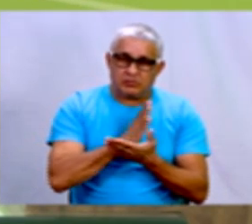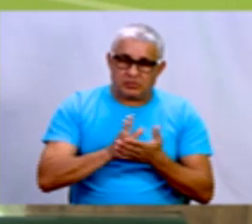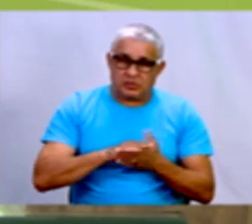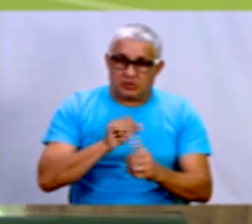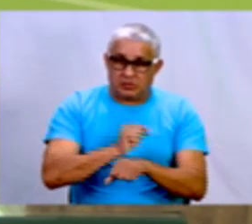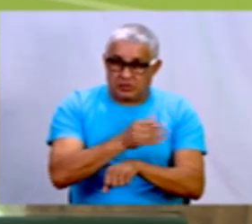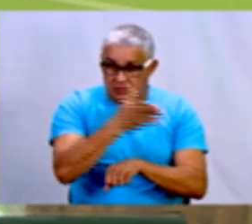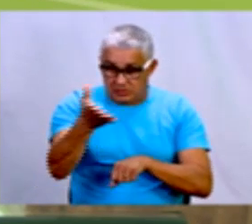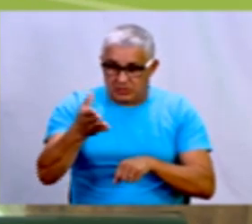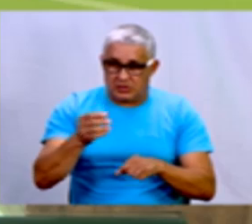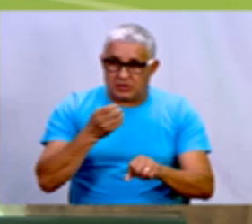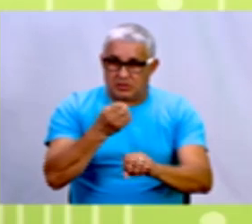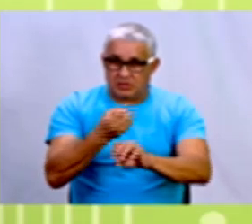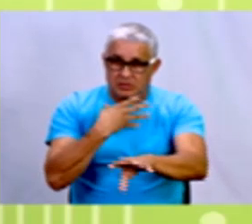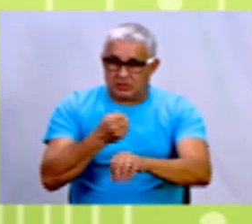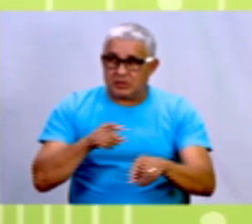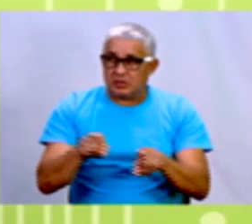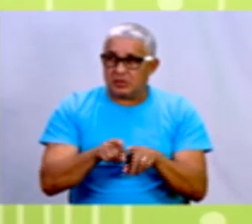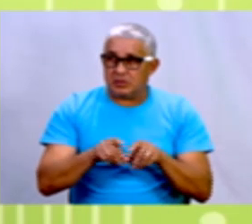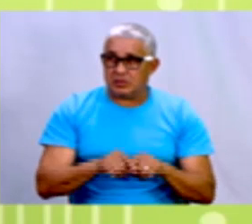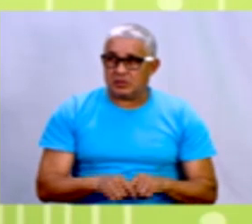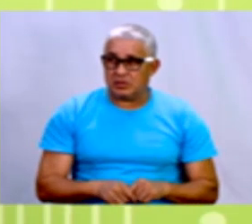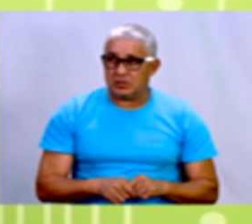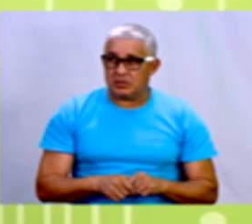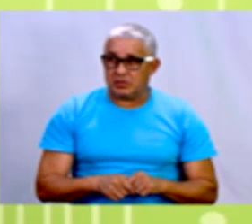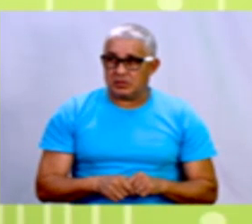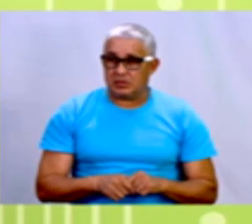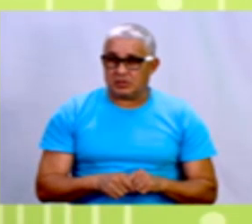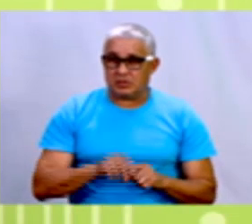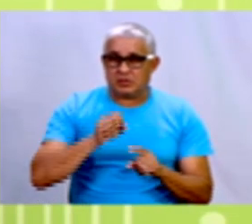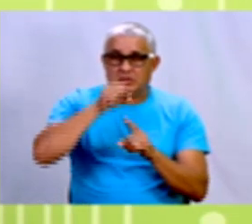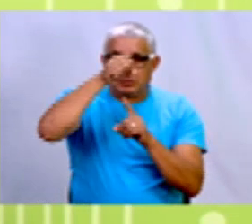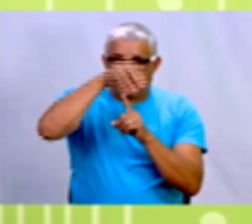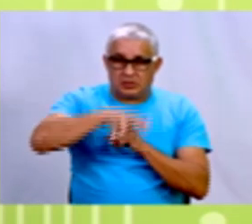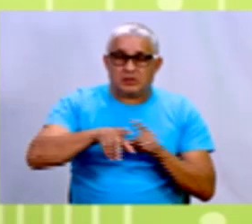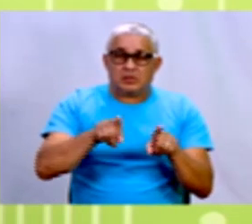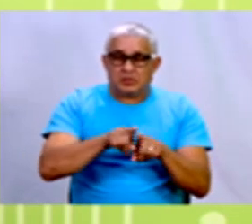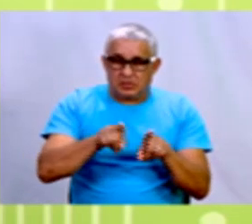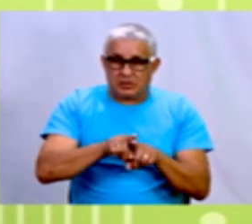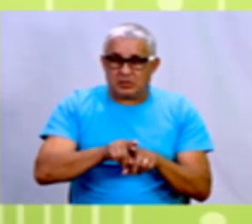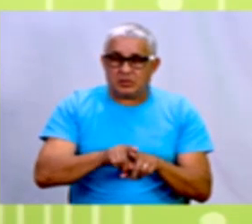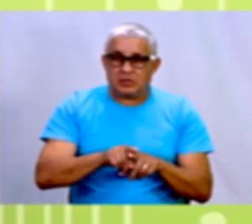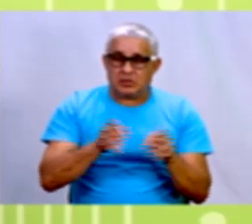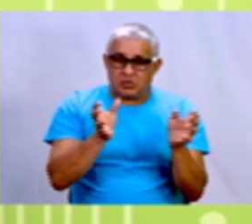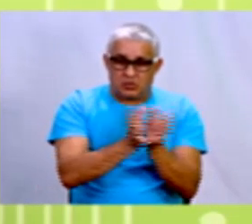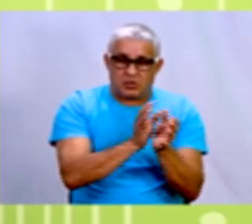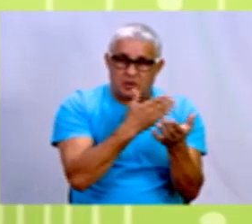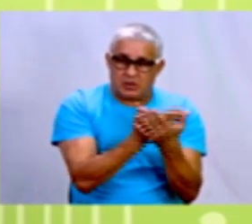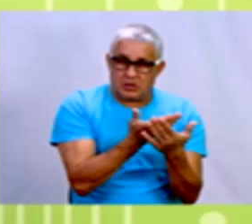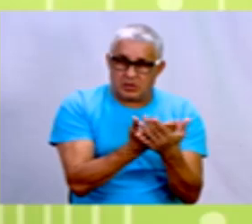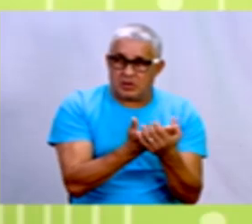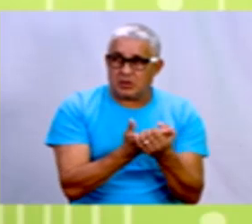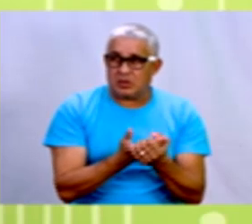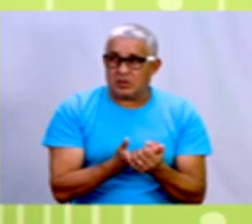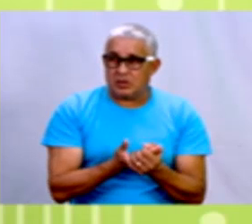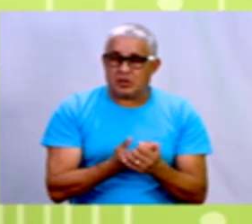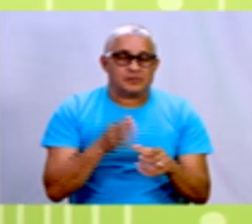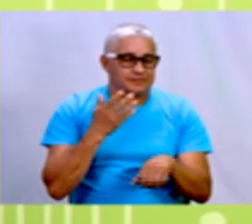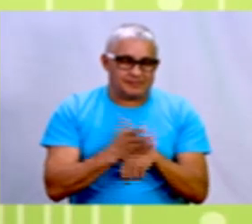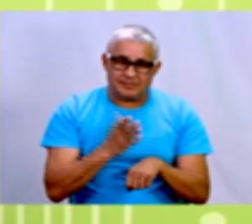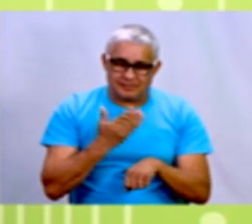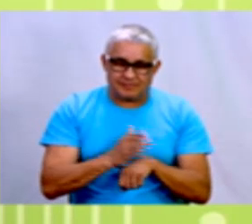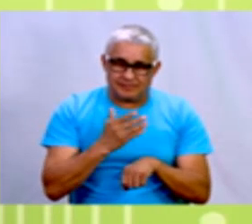próxima teleaula também. Isso aí. E os nossos multiplicadores, vamos fazer esses grupos de estudo e vamos